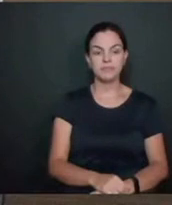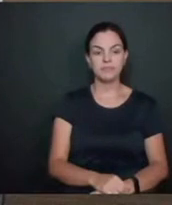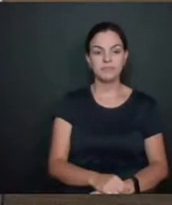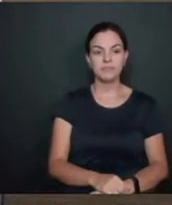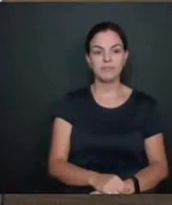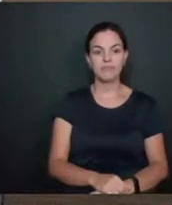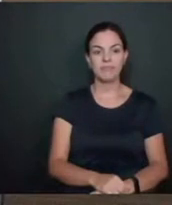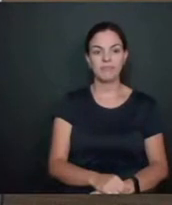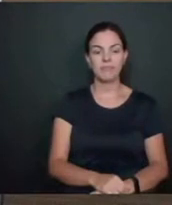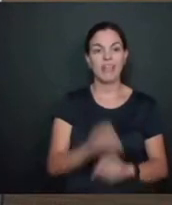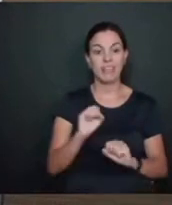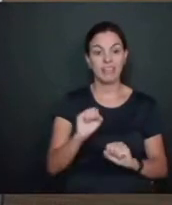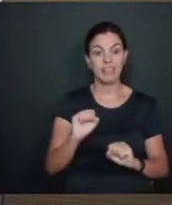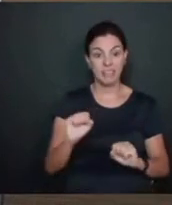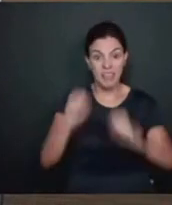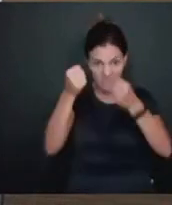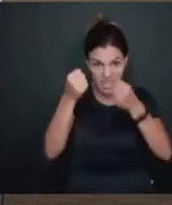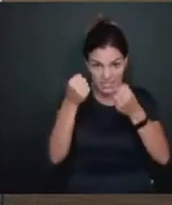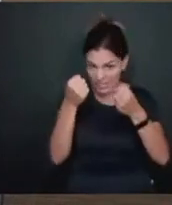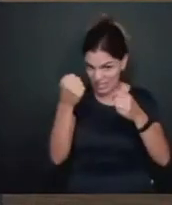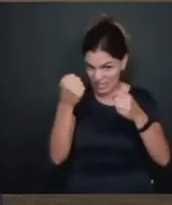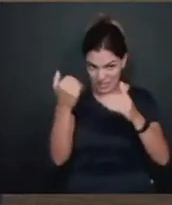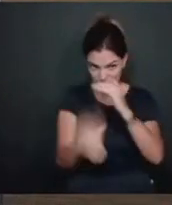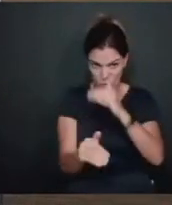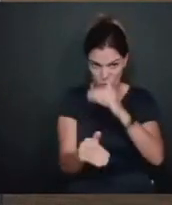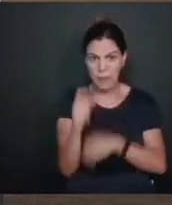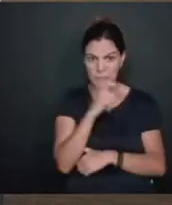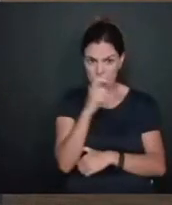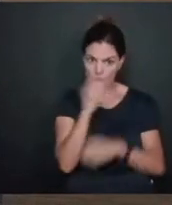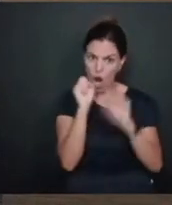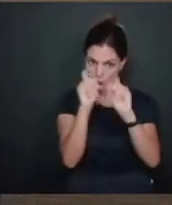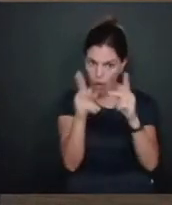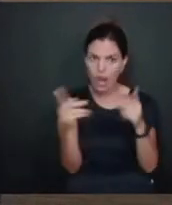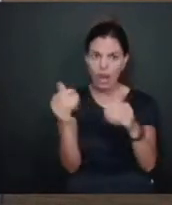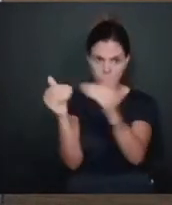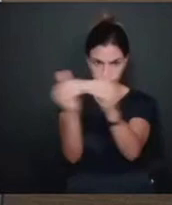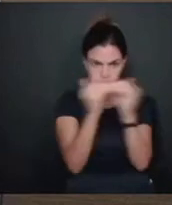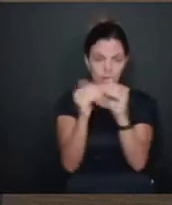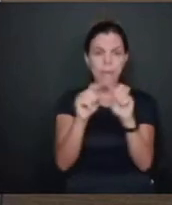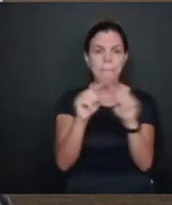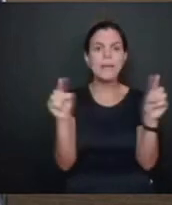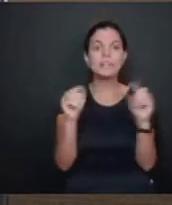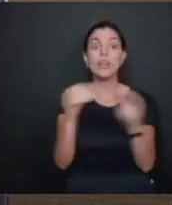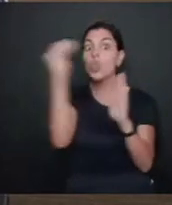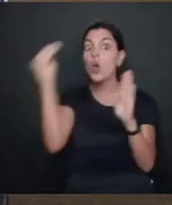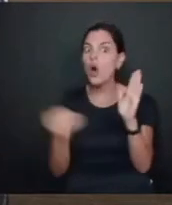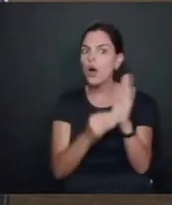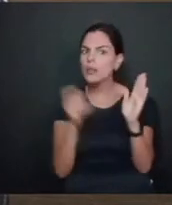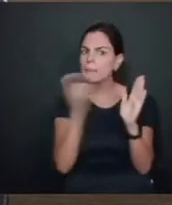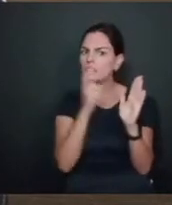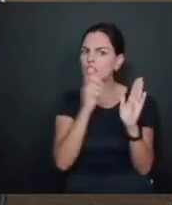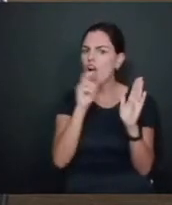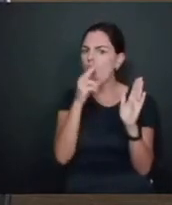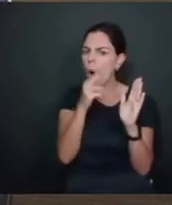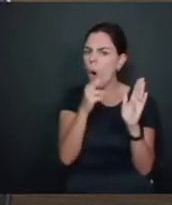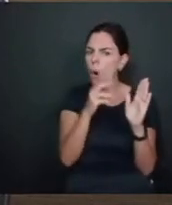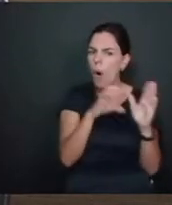estamos juntos mas contra todas as mentiras ou as mentiras do PT essas estão